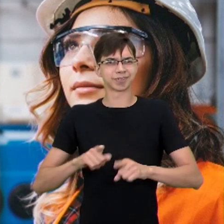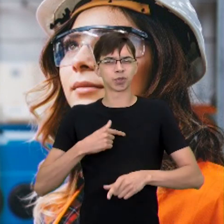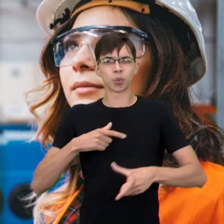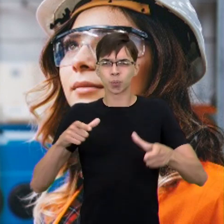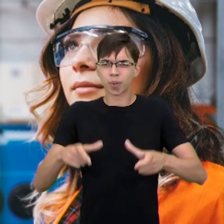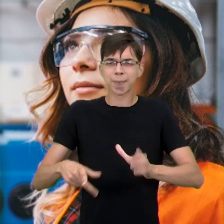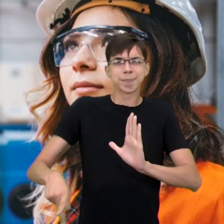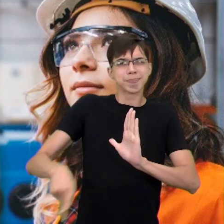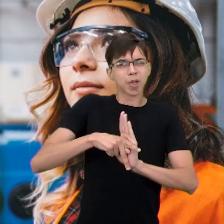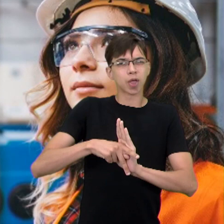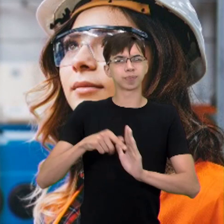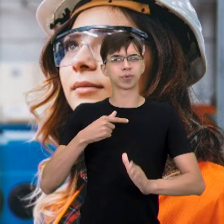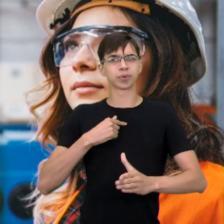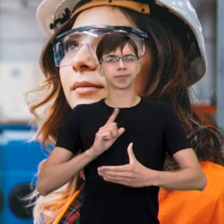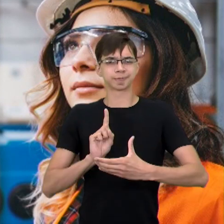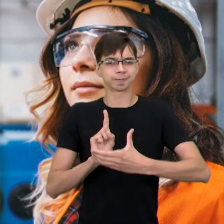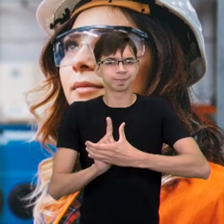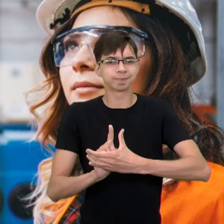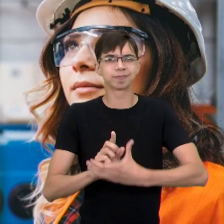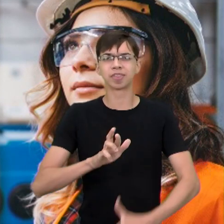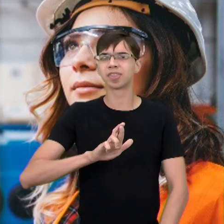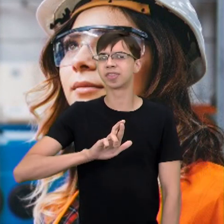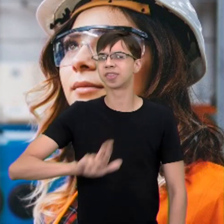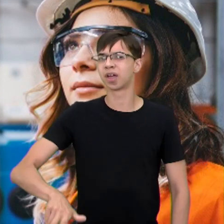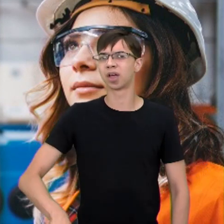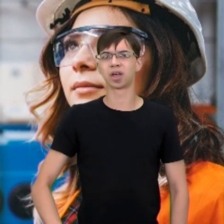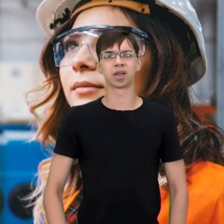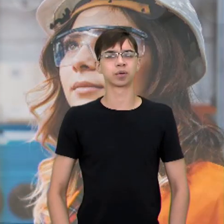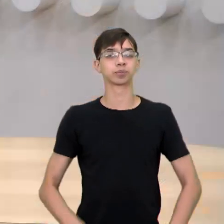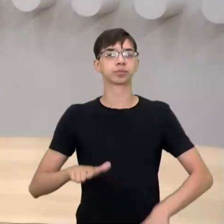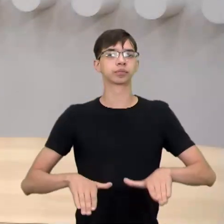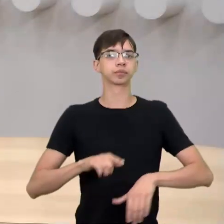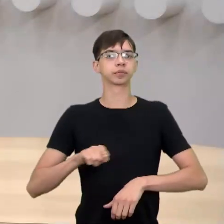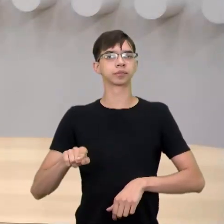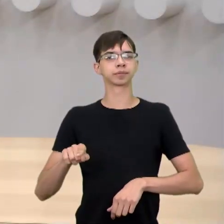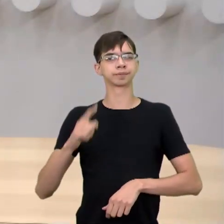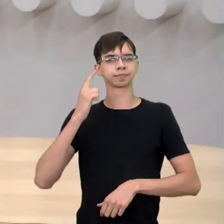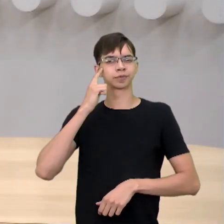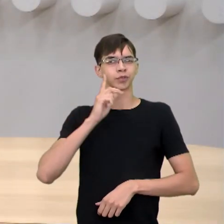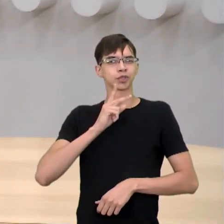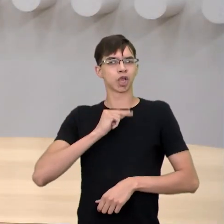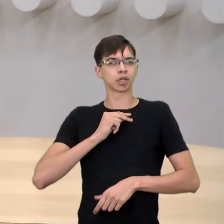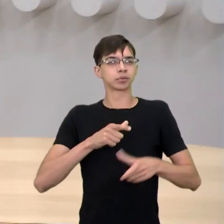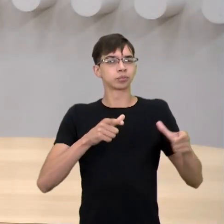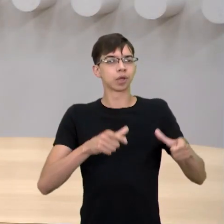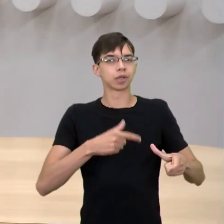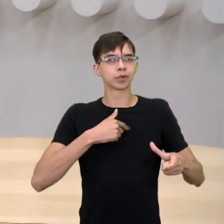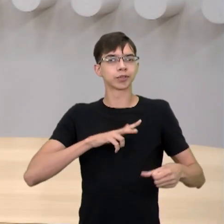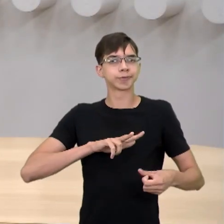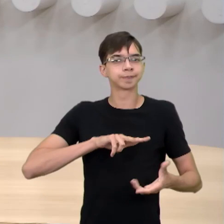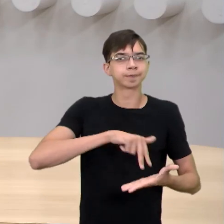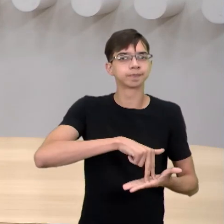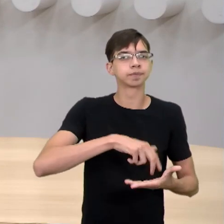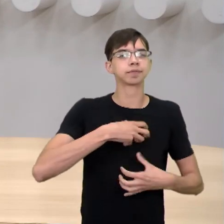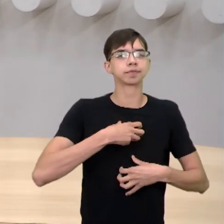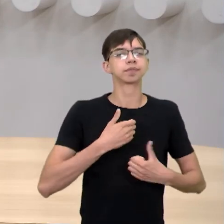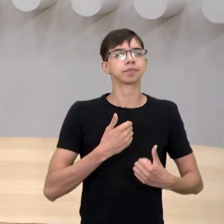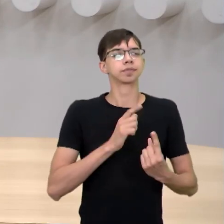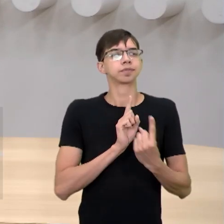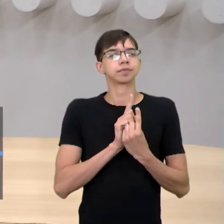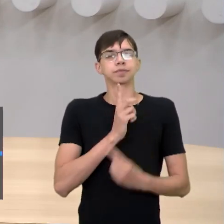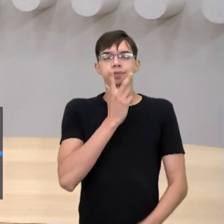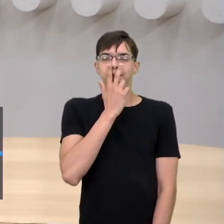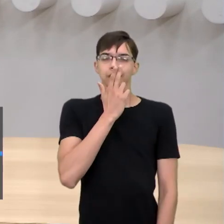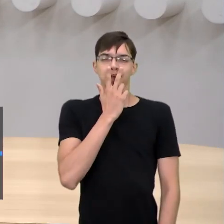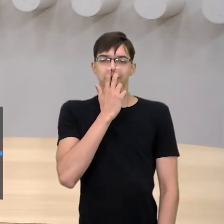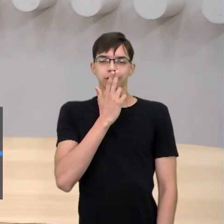a esse lugar, né? Vai ter lugares que você vai olhar e falar, meu, aqui é onde eu me sinto bem, aqui é onde eu me sinto acolhido. E vai ter uma outra pessoa do